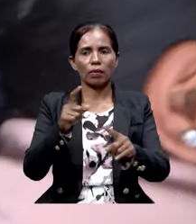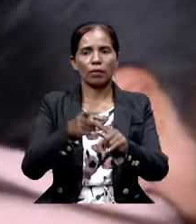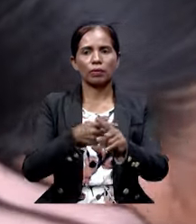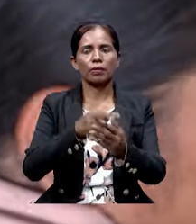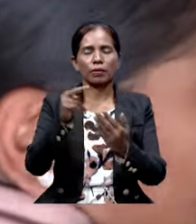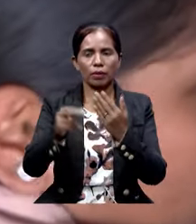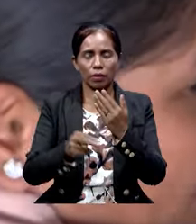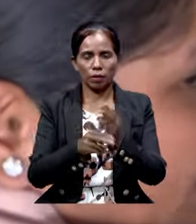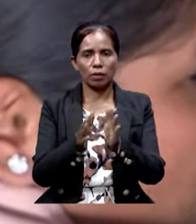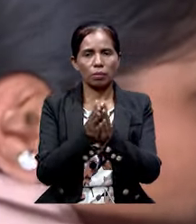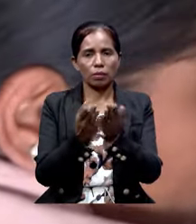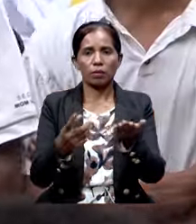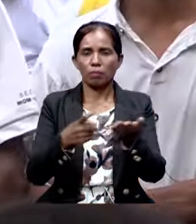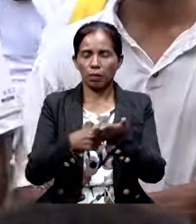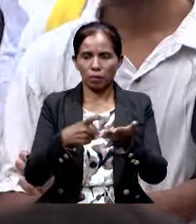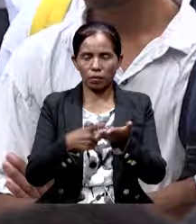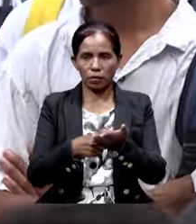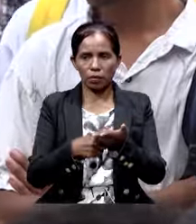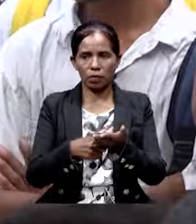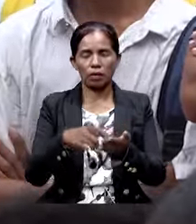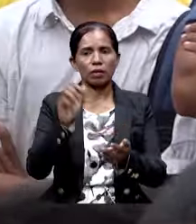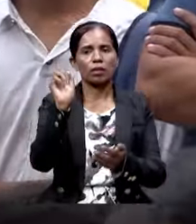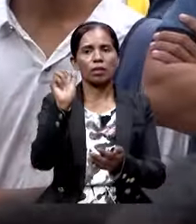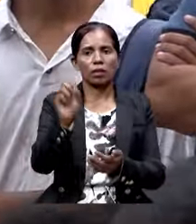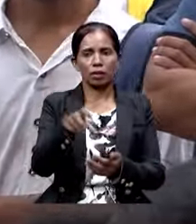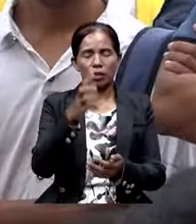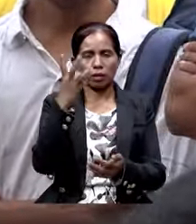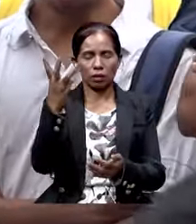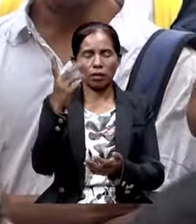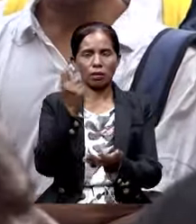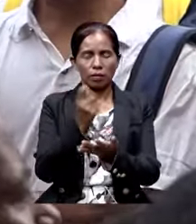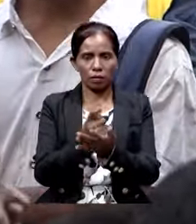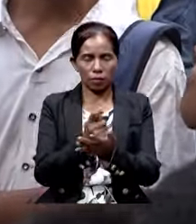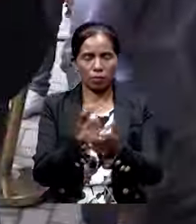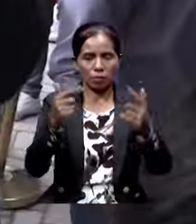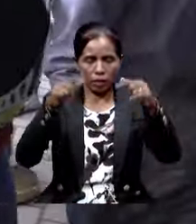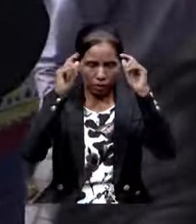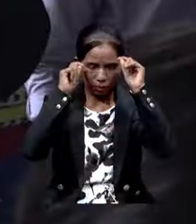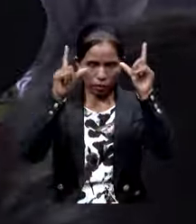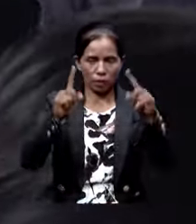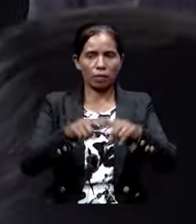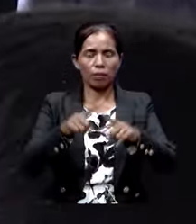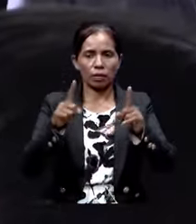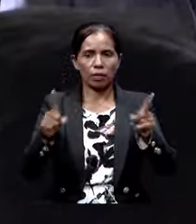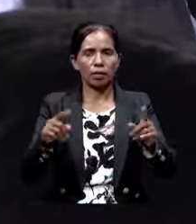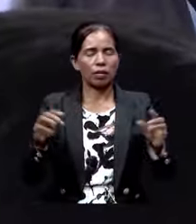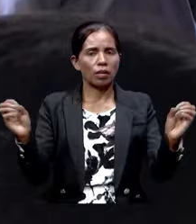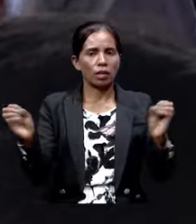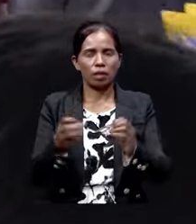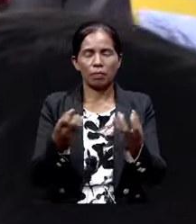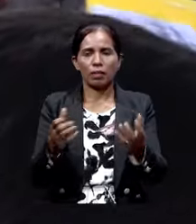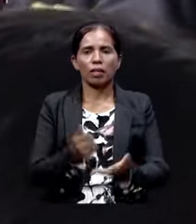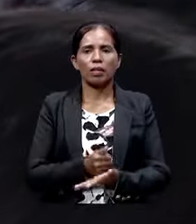novembro karneta passaporte rihun sanulo resignento iha Timor Leste. Mai be la suficiente